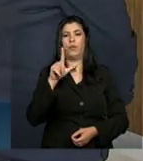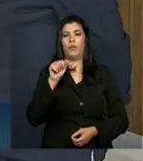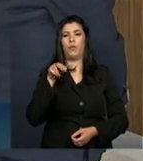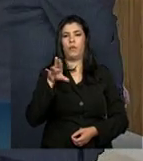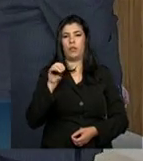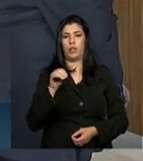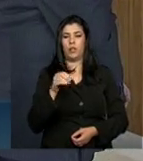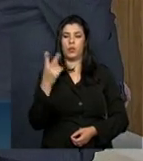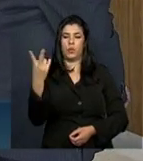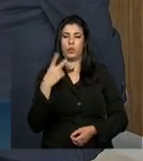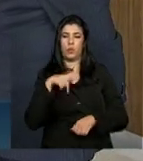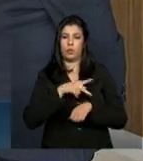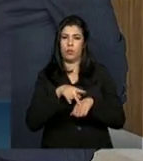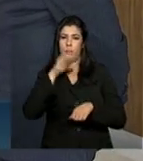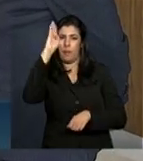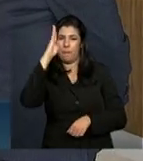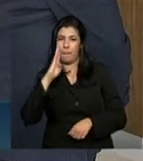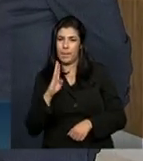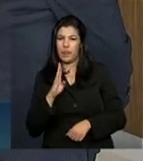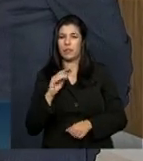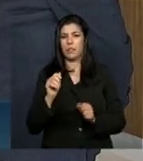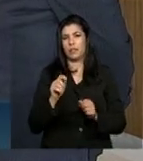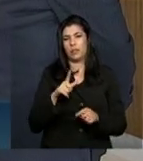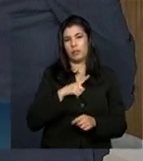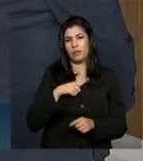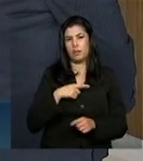desde 1929.